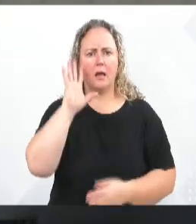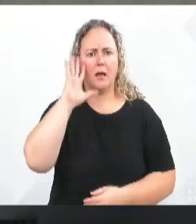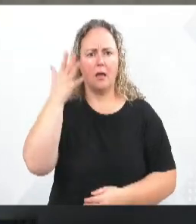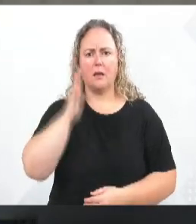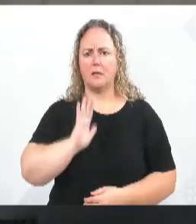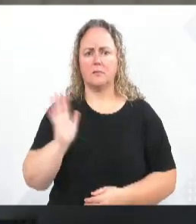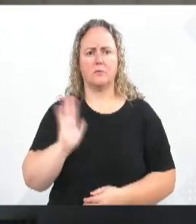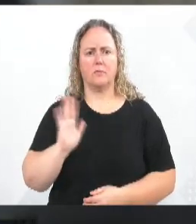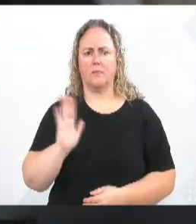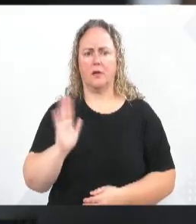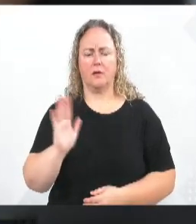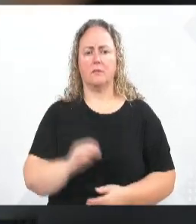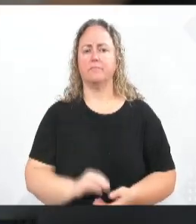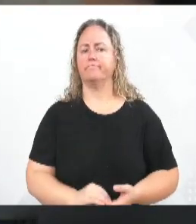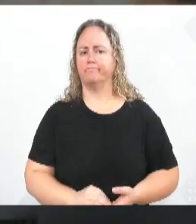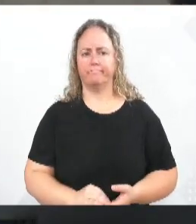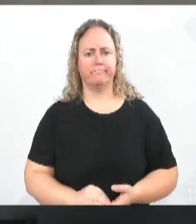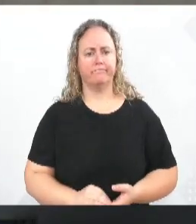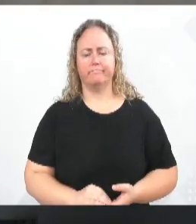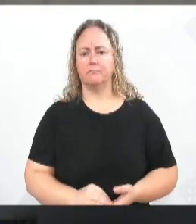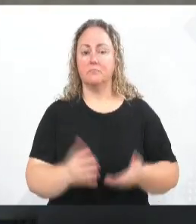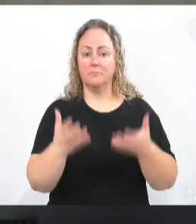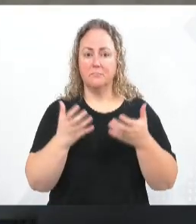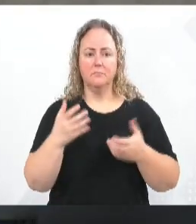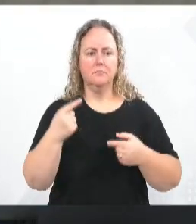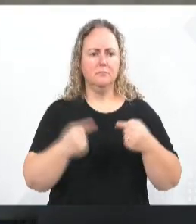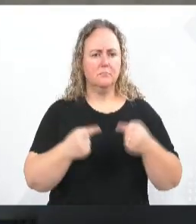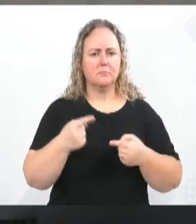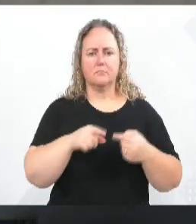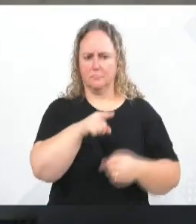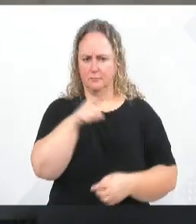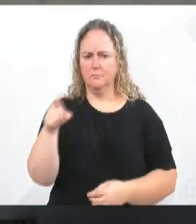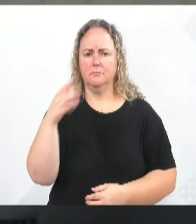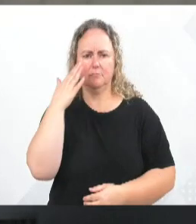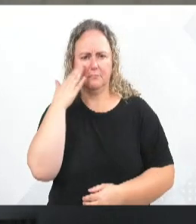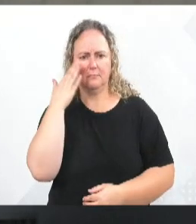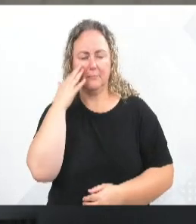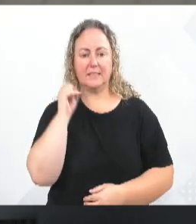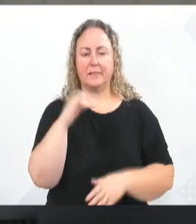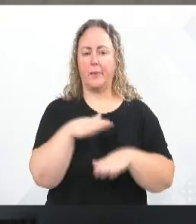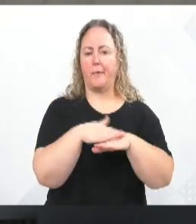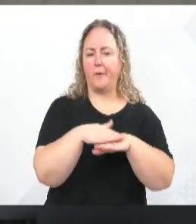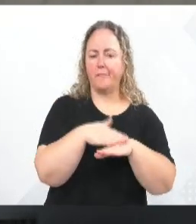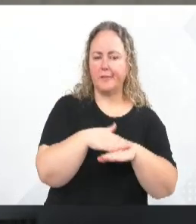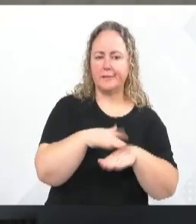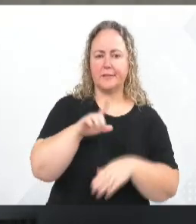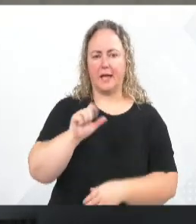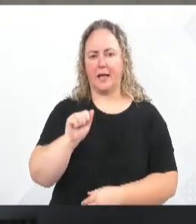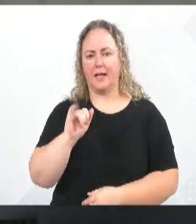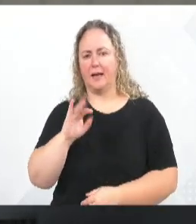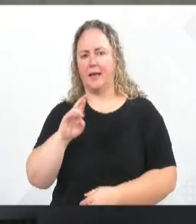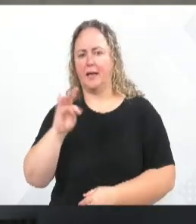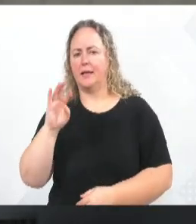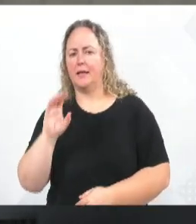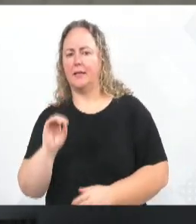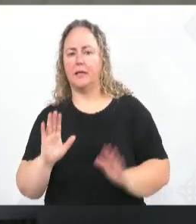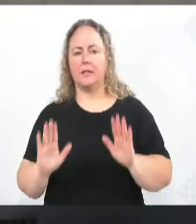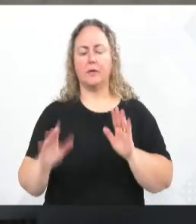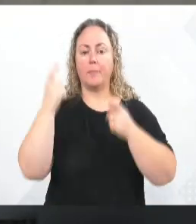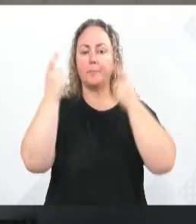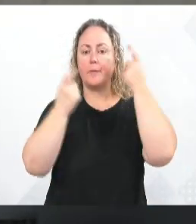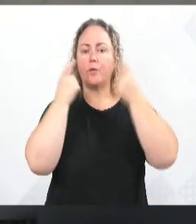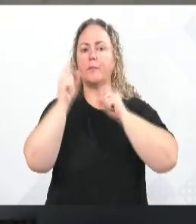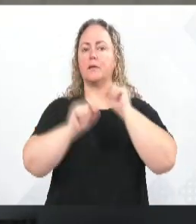quer cumprir o contrato. E quando se fala nas discussões, e o senhor sabe muito bem disso, quando vai falar com o Laírton, quando vai falar com todo mundo que tem lá, a preocupação deles